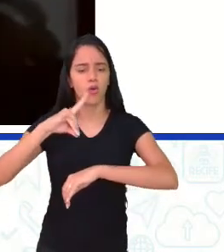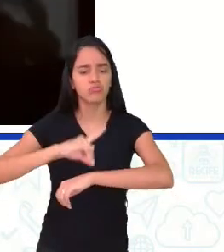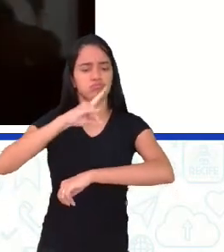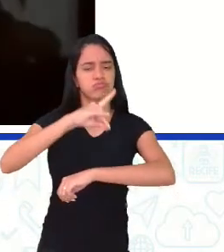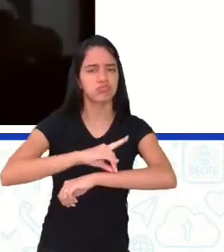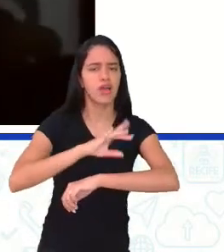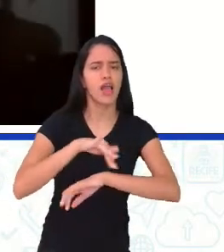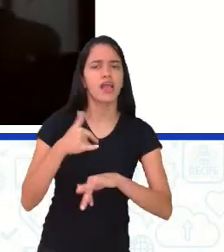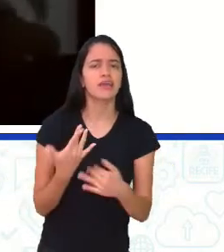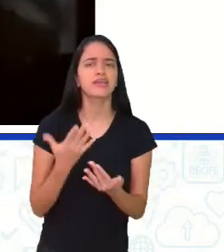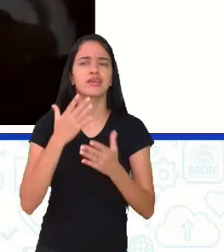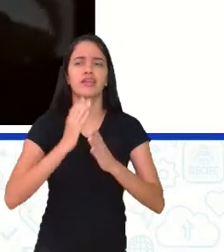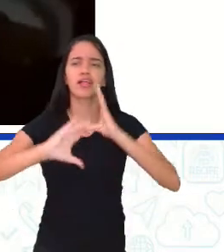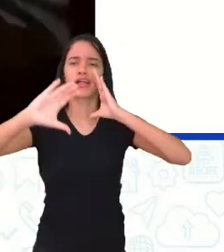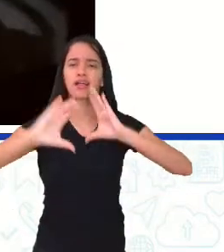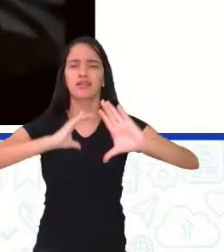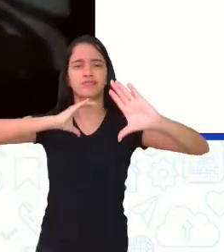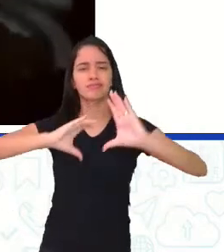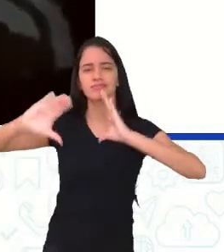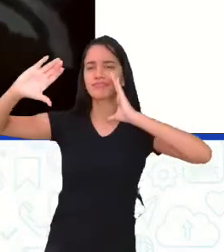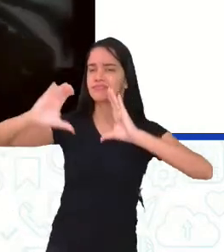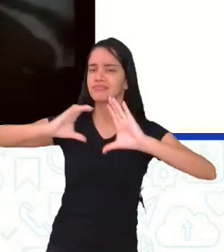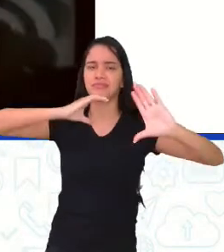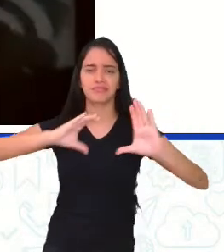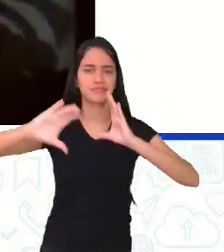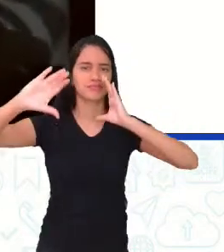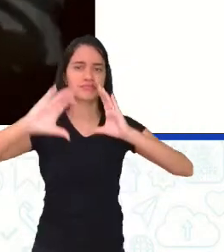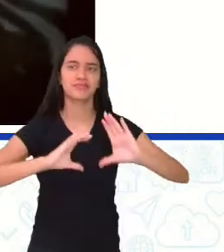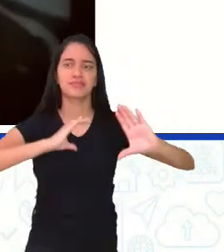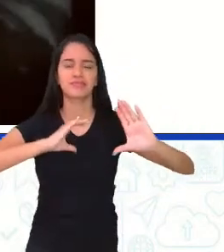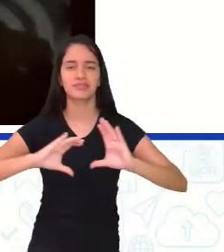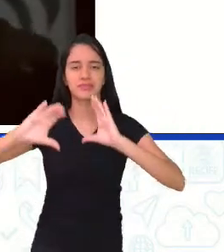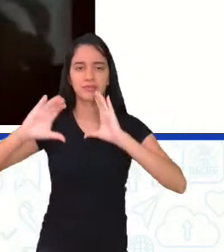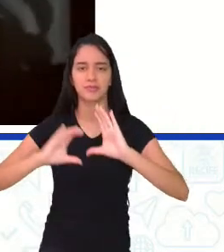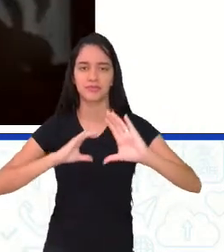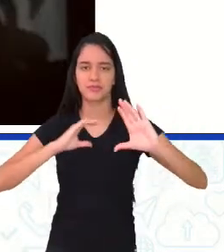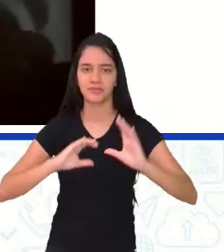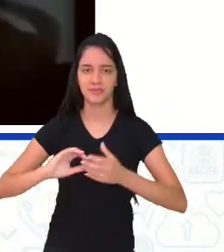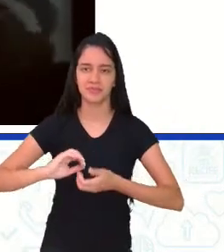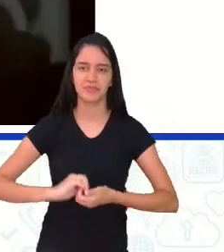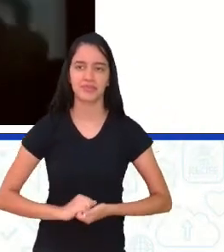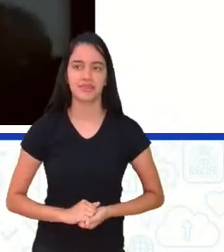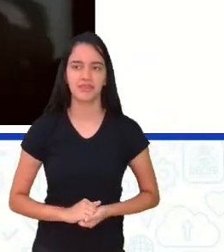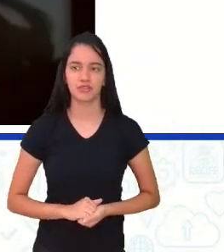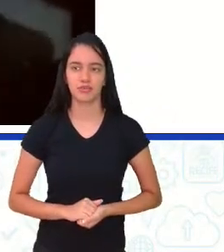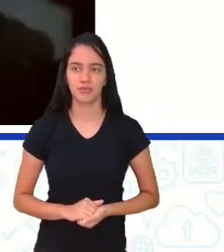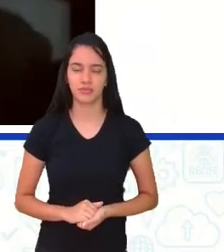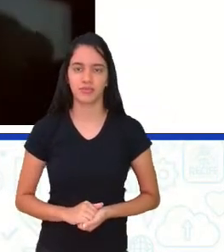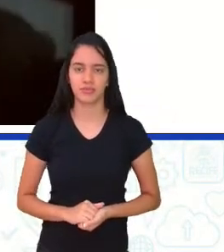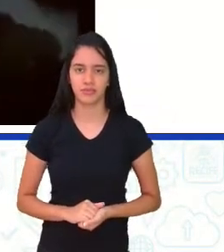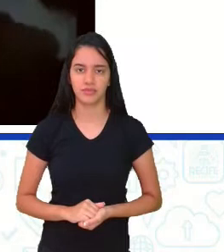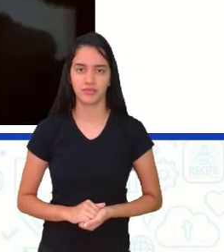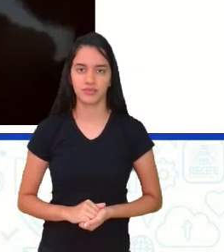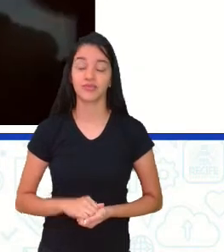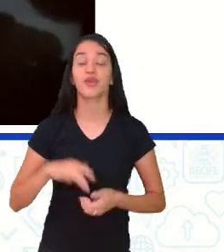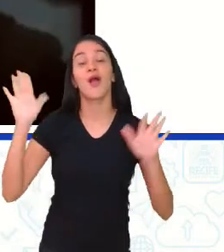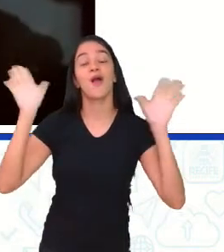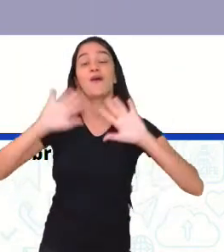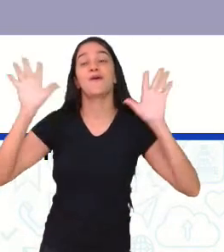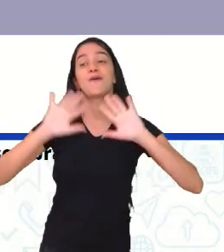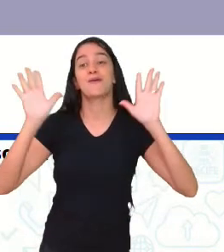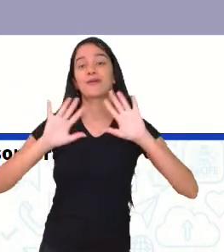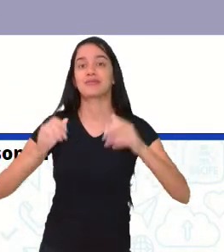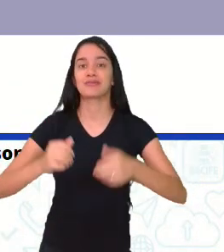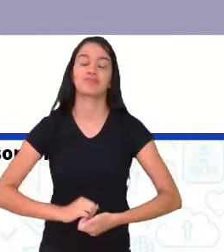Ló, ló, ló, ló, ló, ló, ló, ló, ló, ló. Olá, senhor